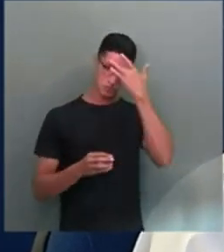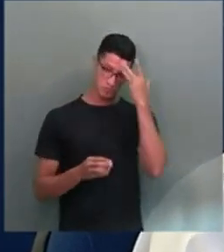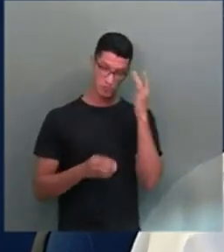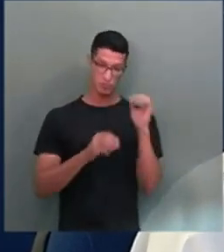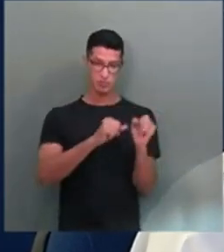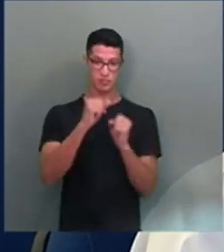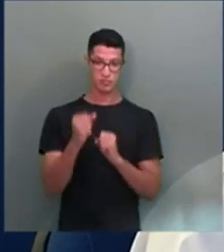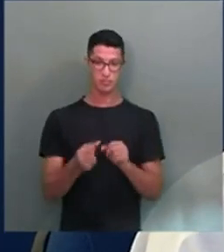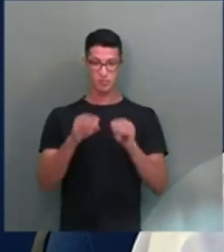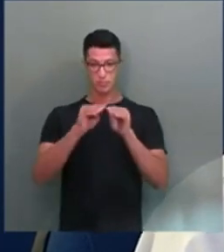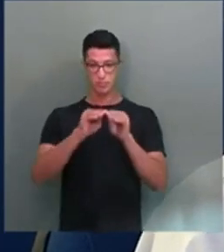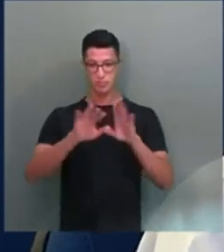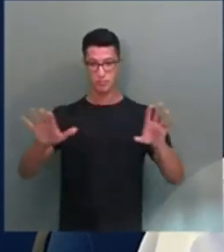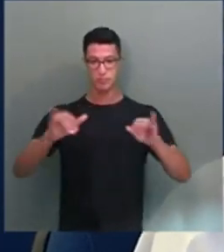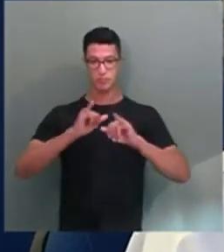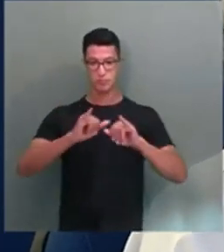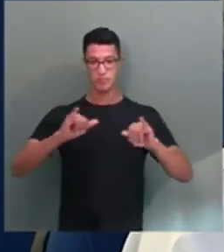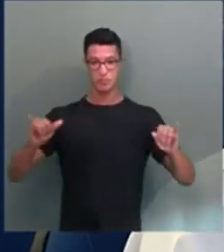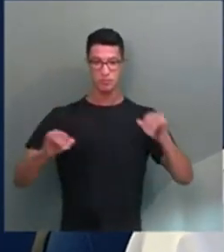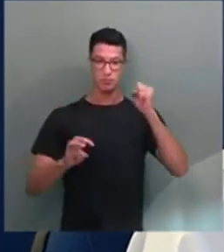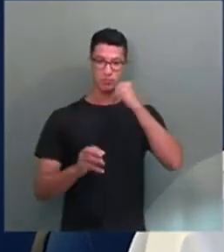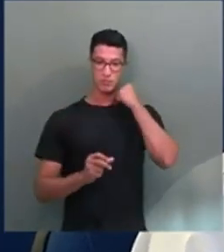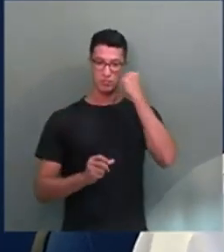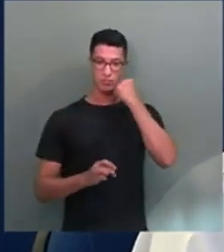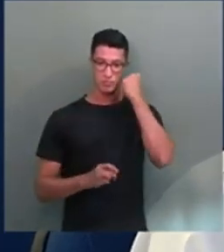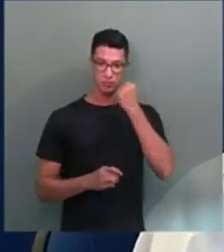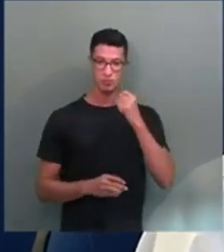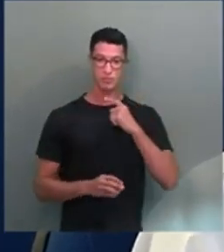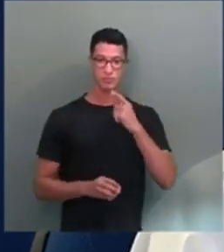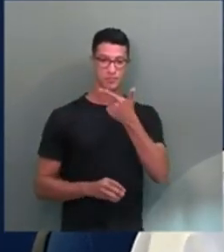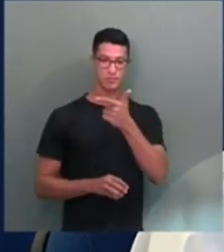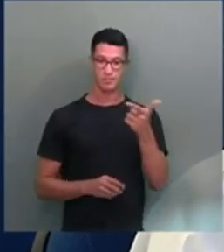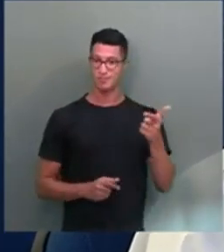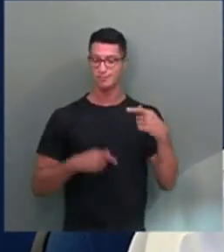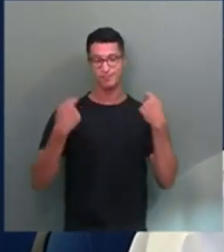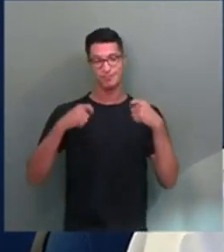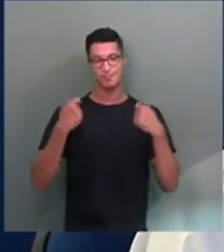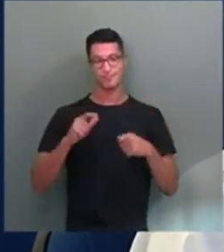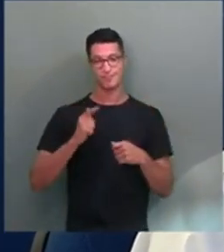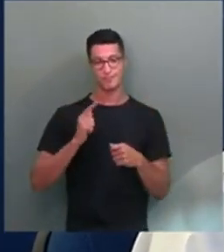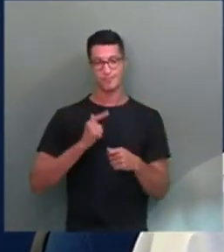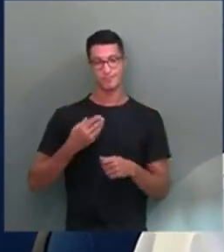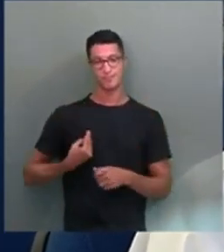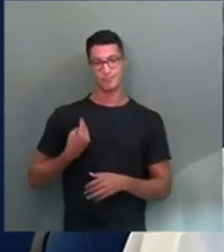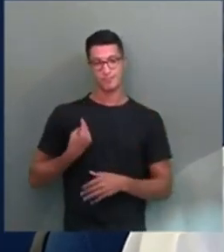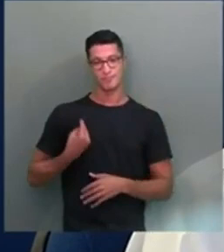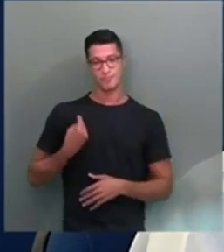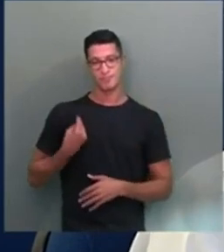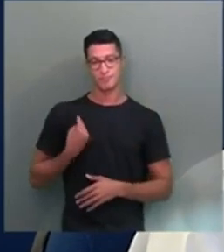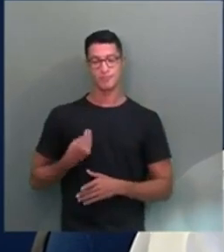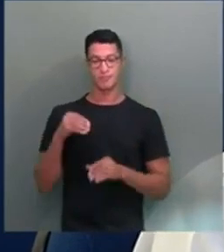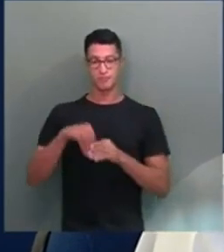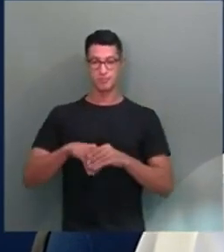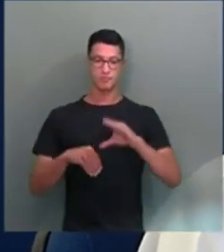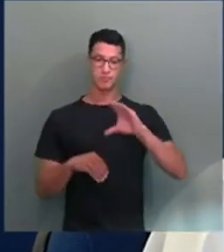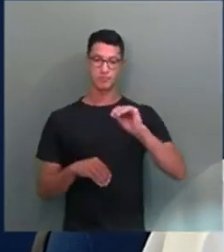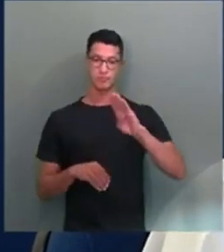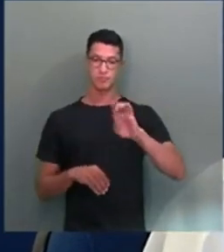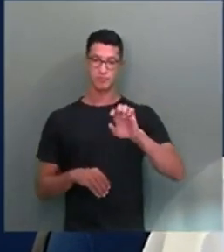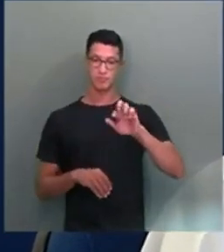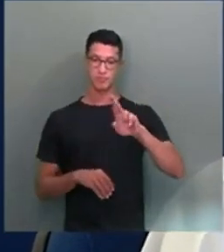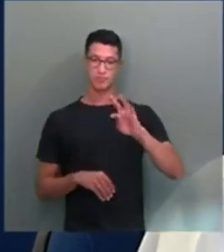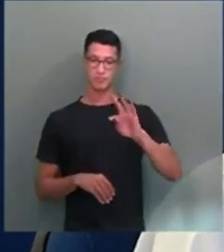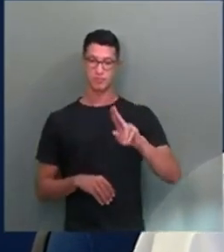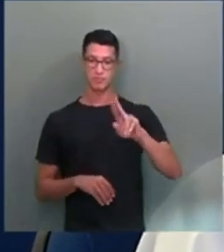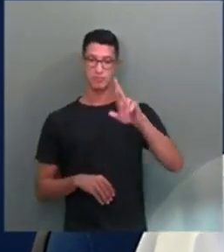pudesse multiplicar as informações do Senado Federal sem precisar estar presencialmente na cobertura. Nós